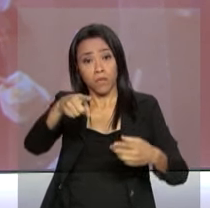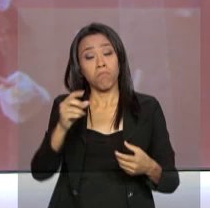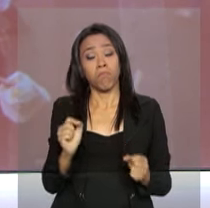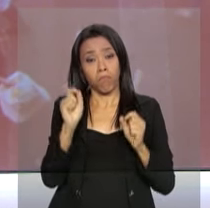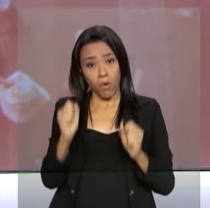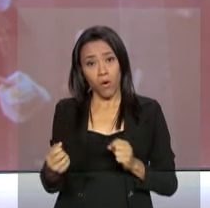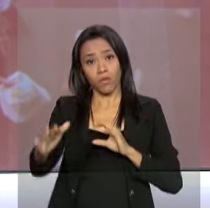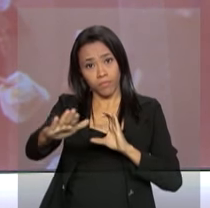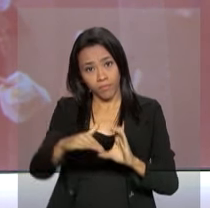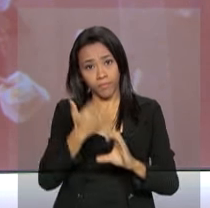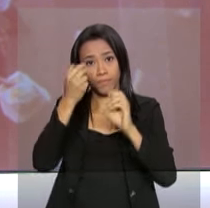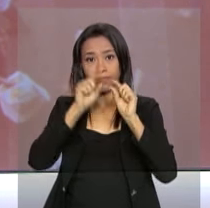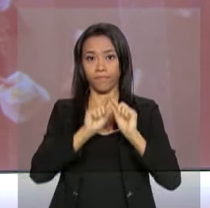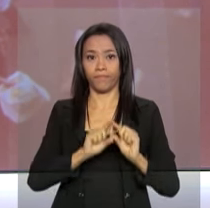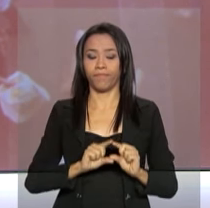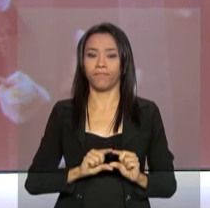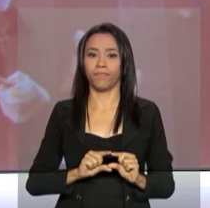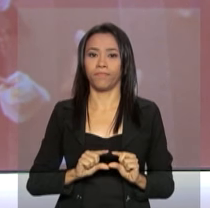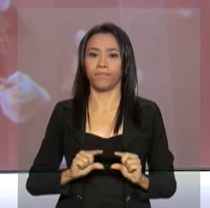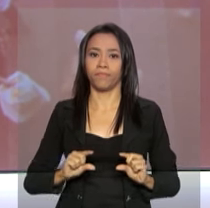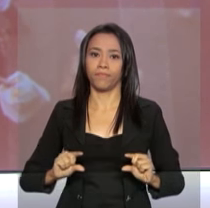para